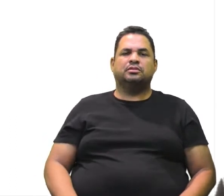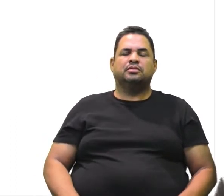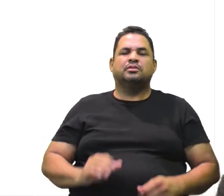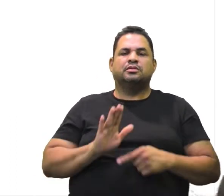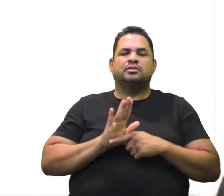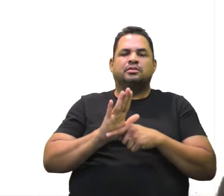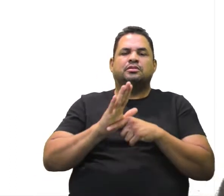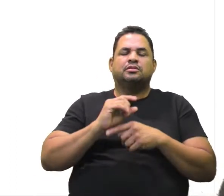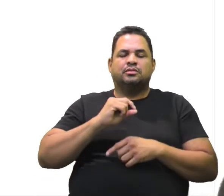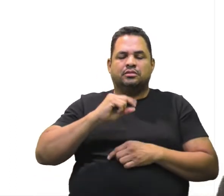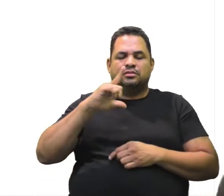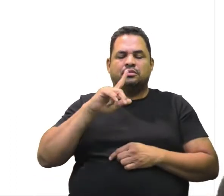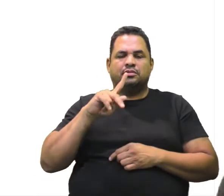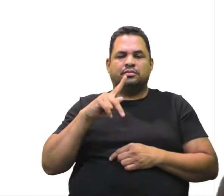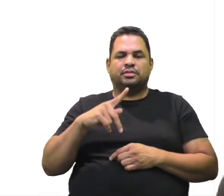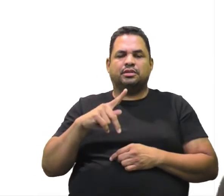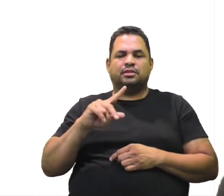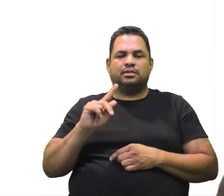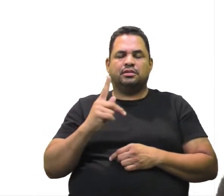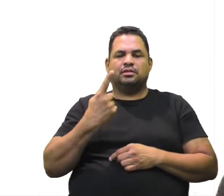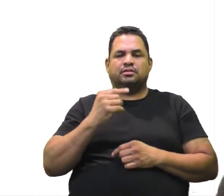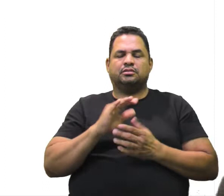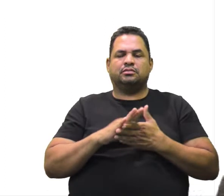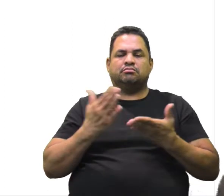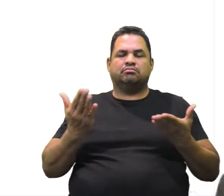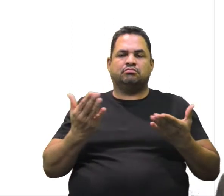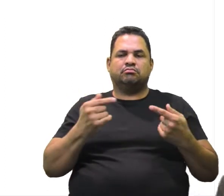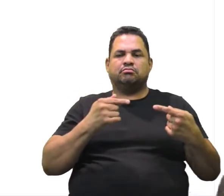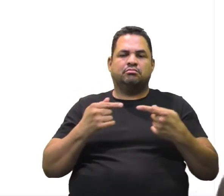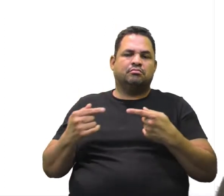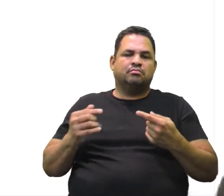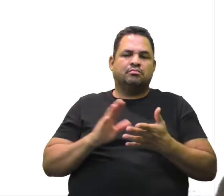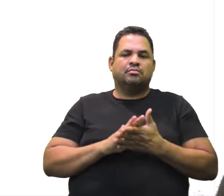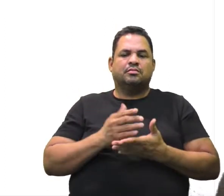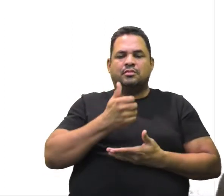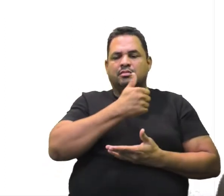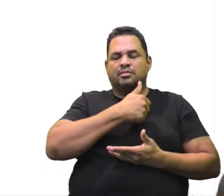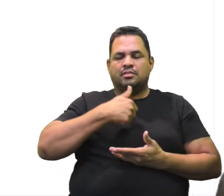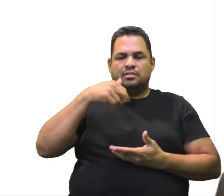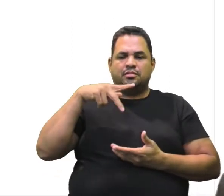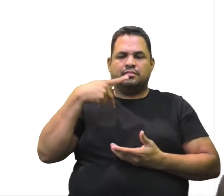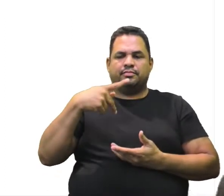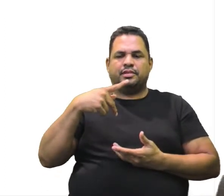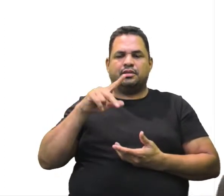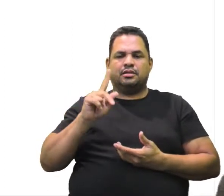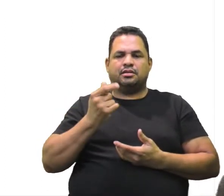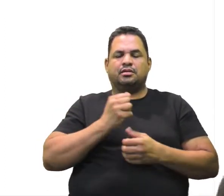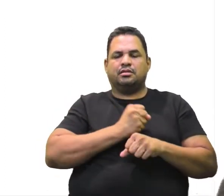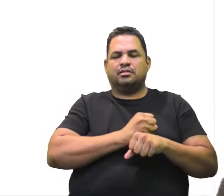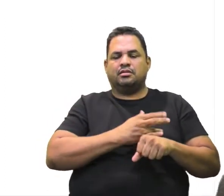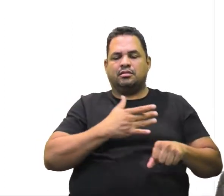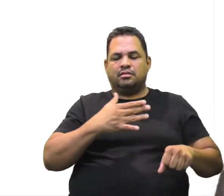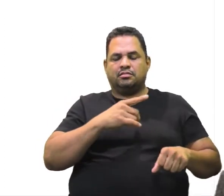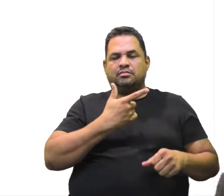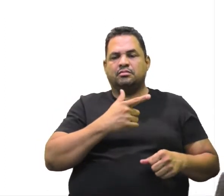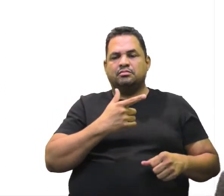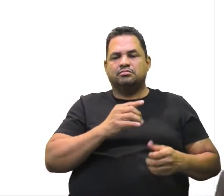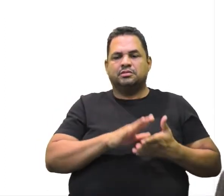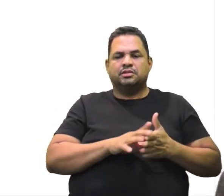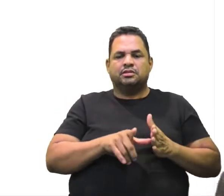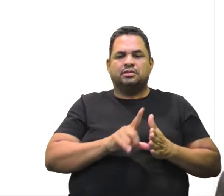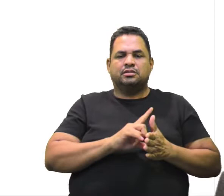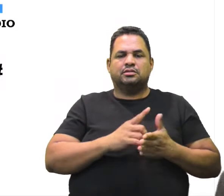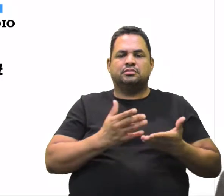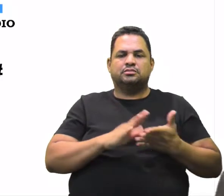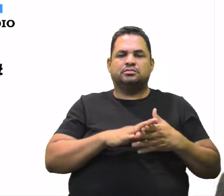contribui para o aumento do pH e corresponde à correção de um pH ácido que existir no solo